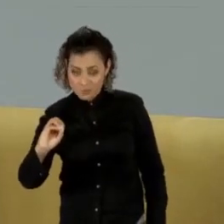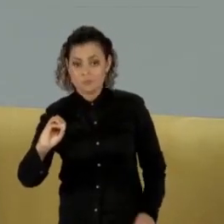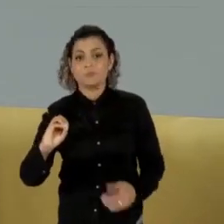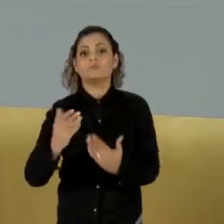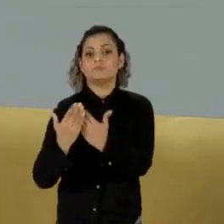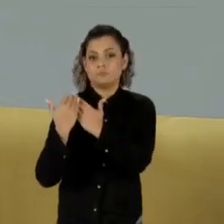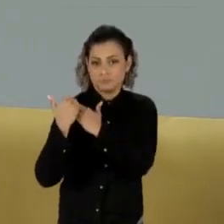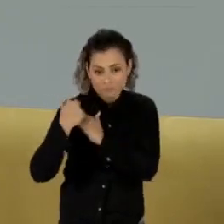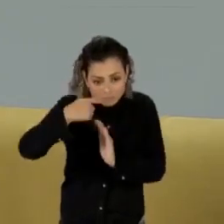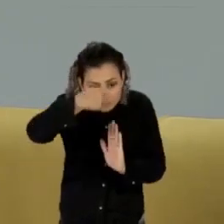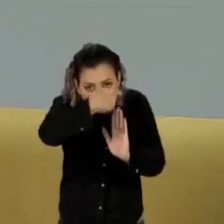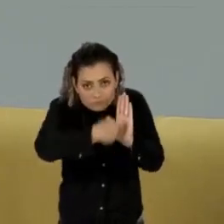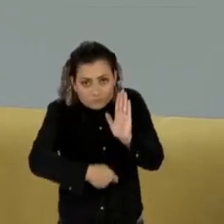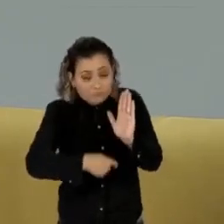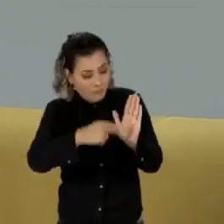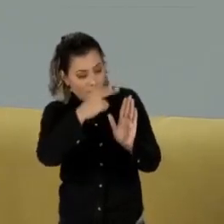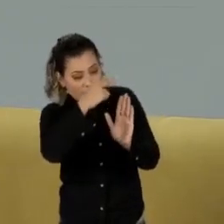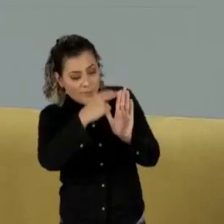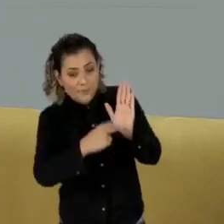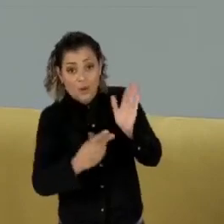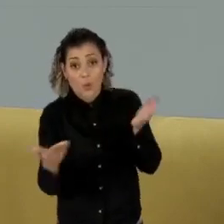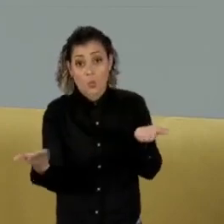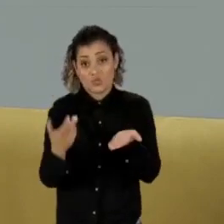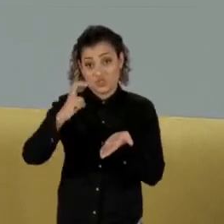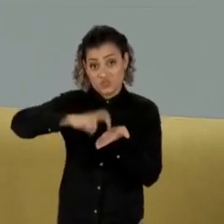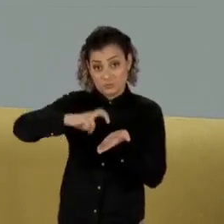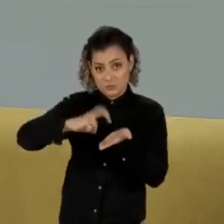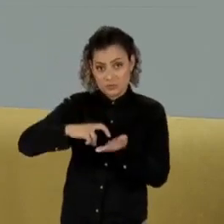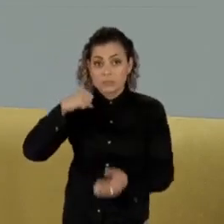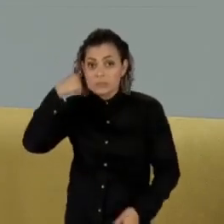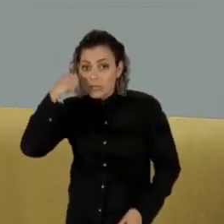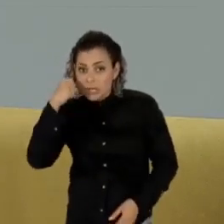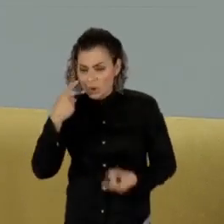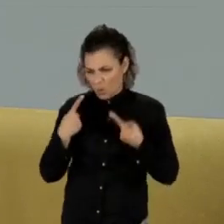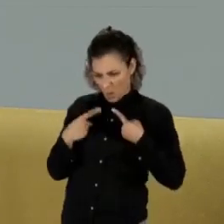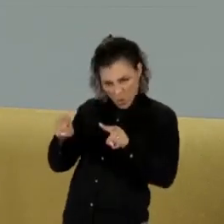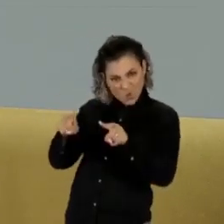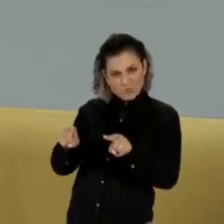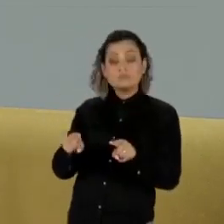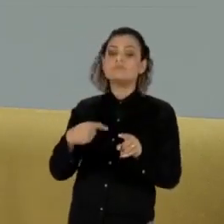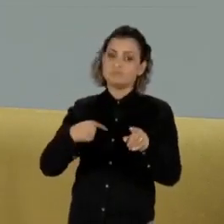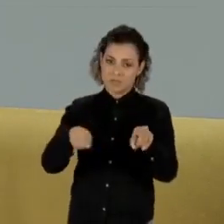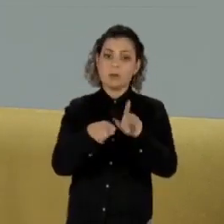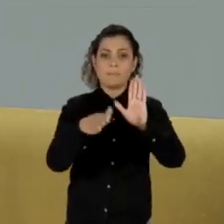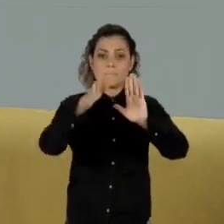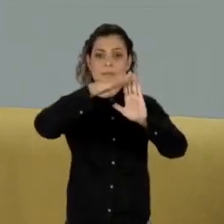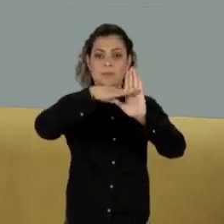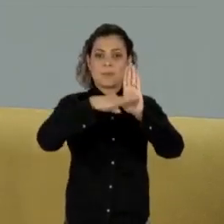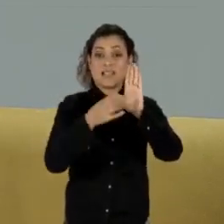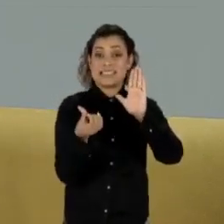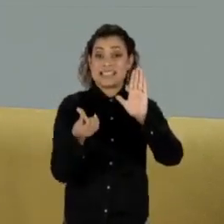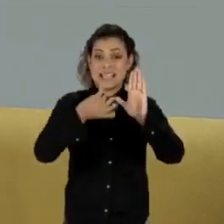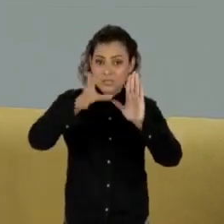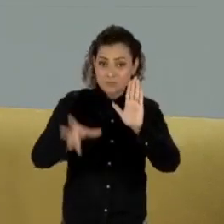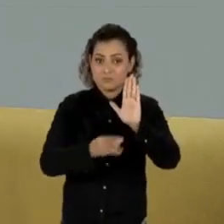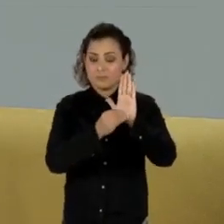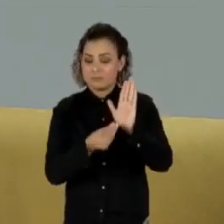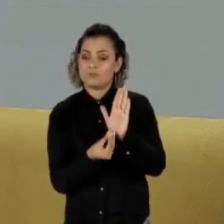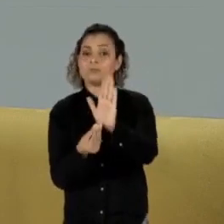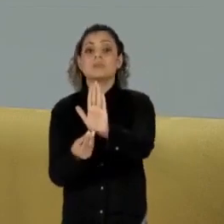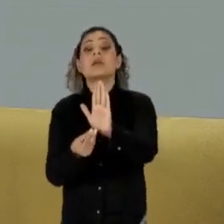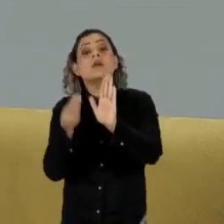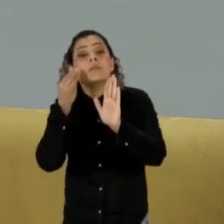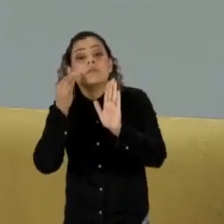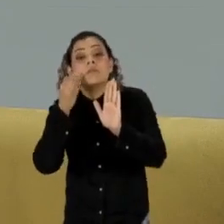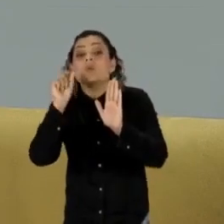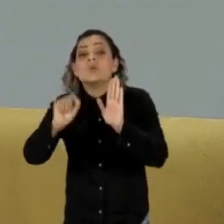em separado que foi lido durante a manhã os senadores oposicionistas também apresentaram 16 emendas ao relatório que diminuem